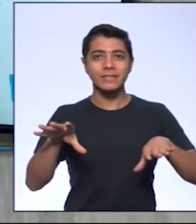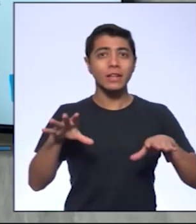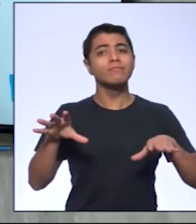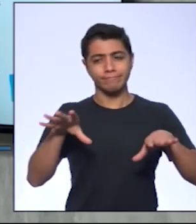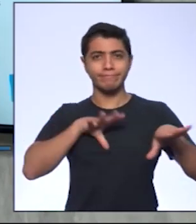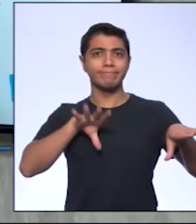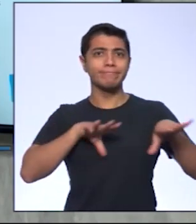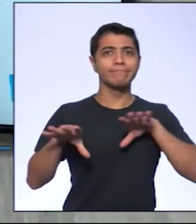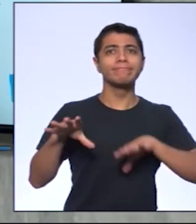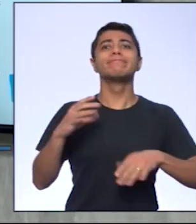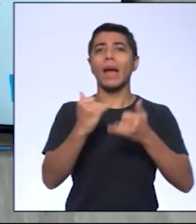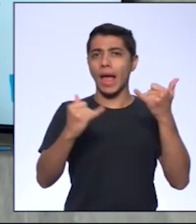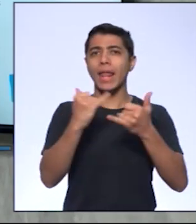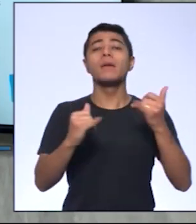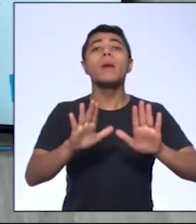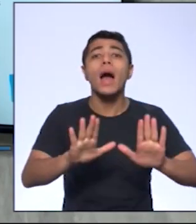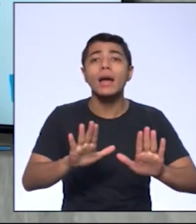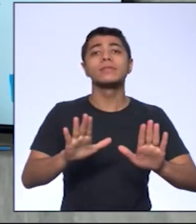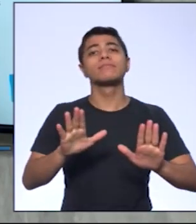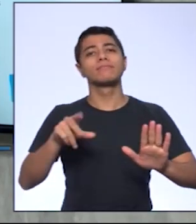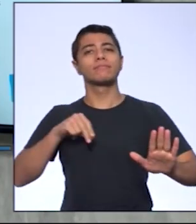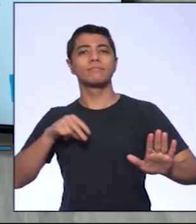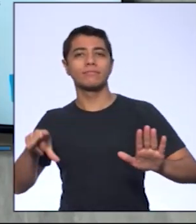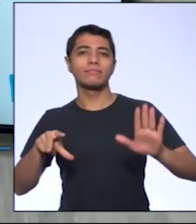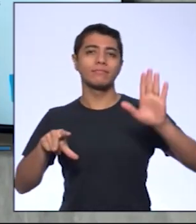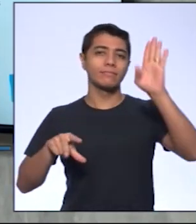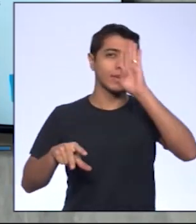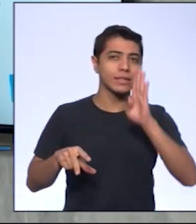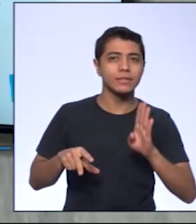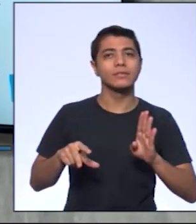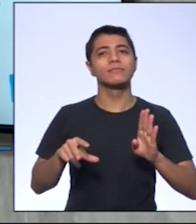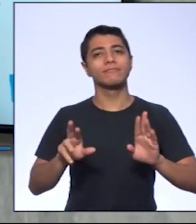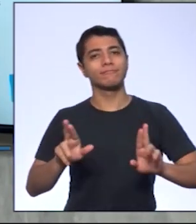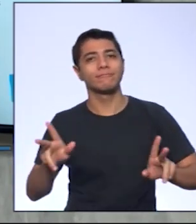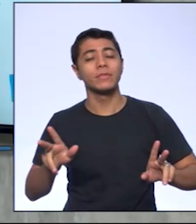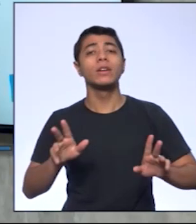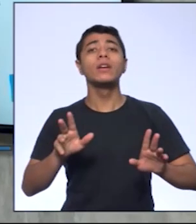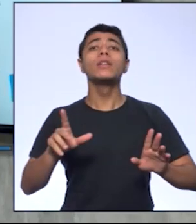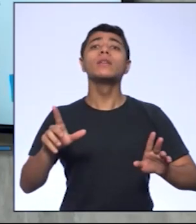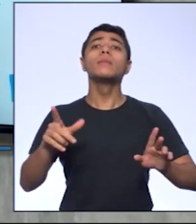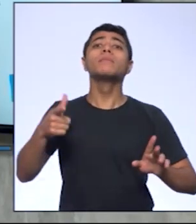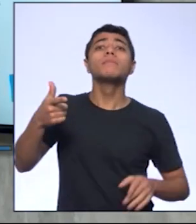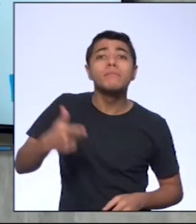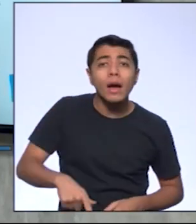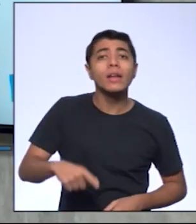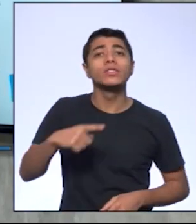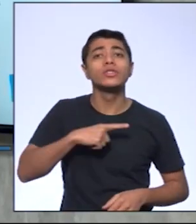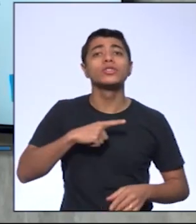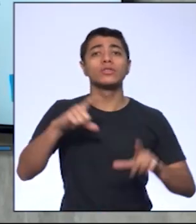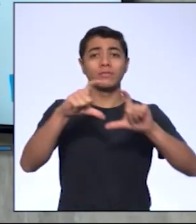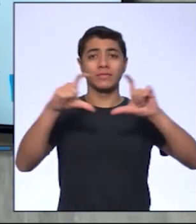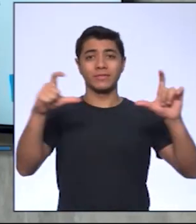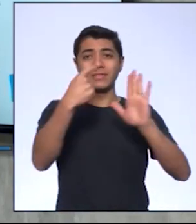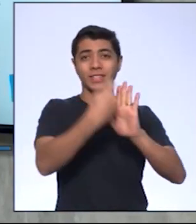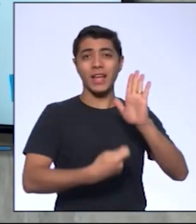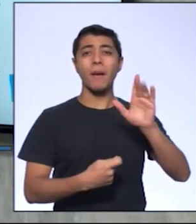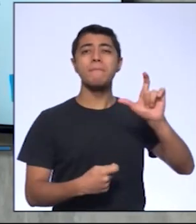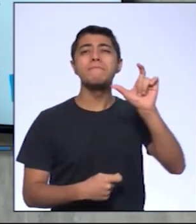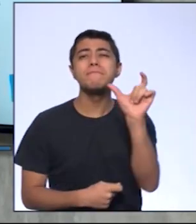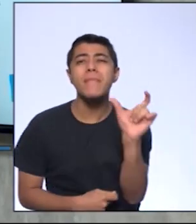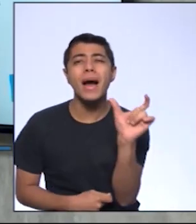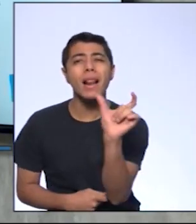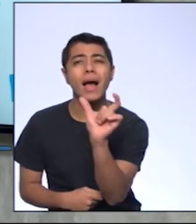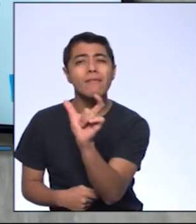interessante, ele traz uma sequência e uma seleção de palavras que não são palavras fáceis. O candidato precisa ter um